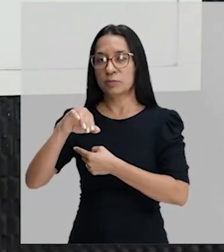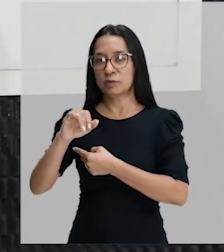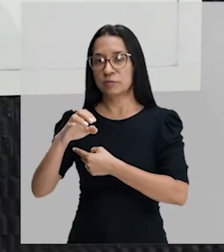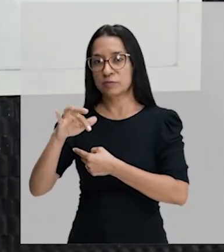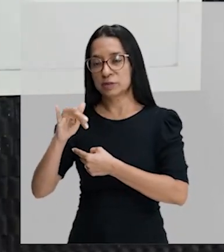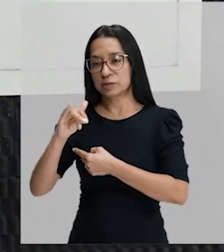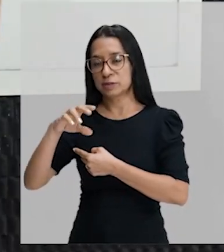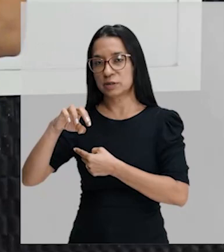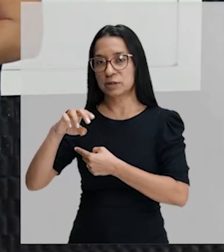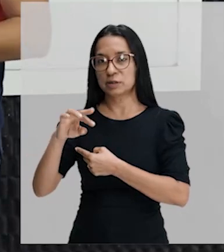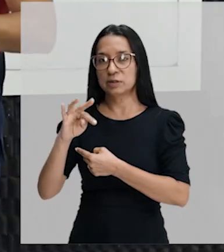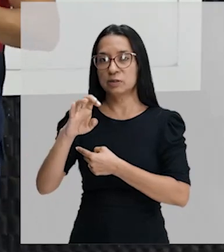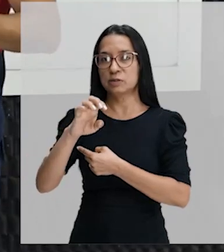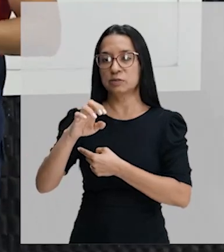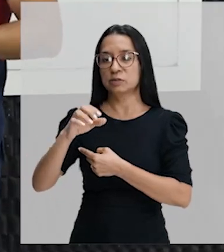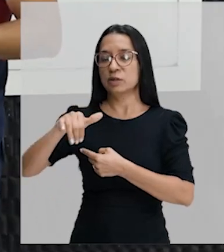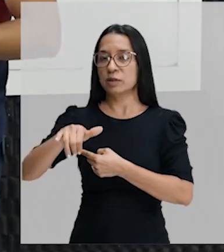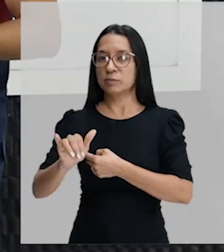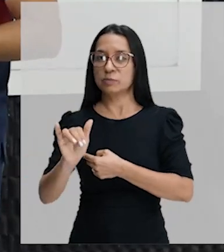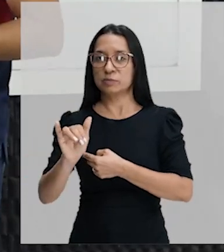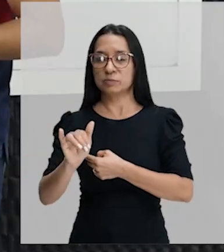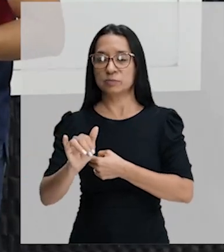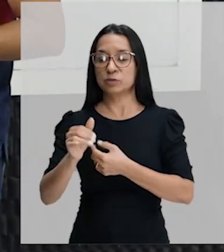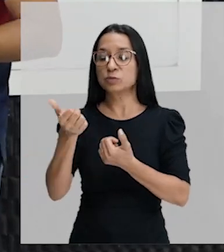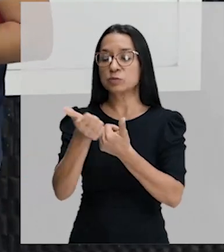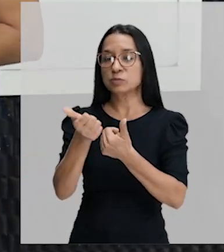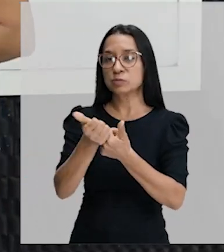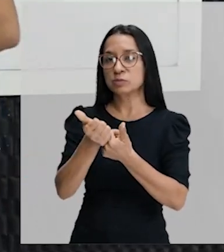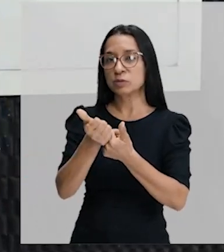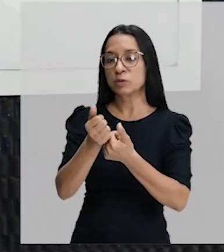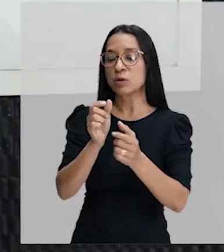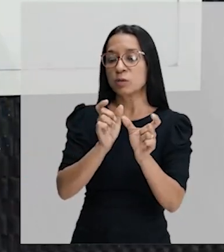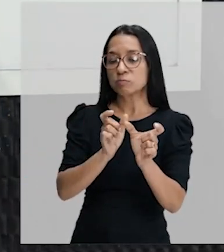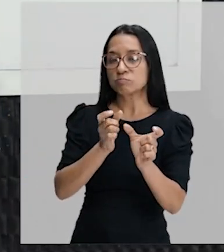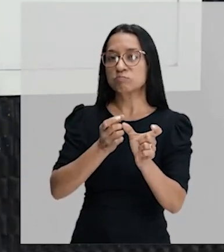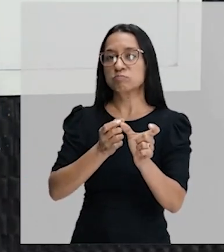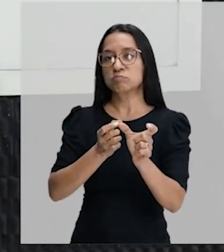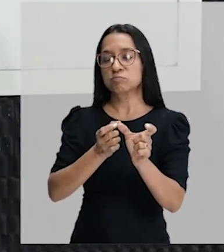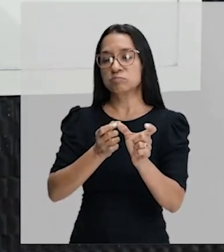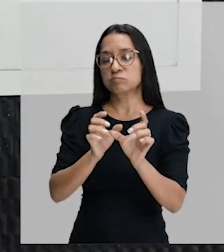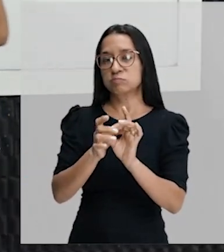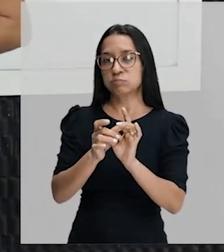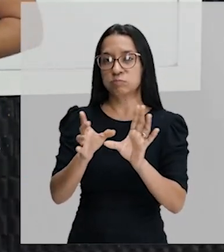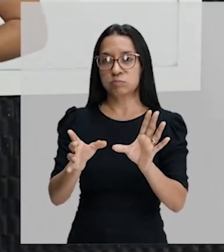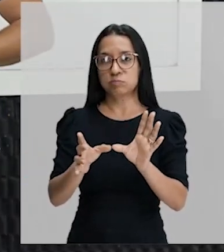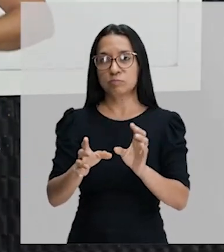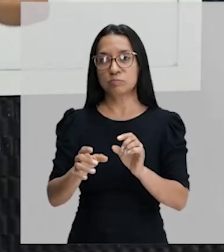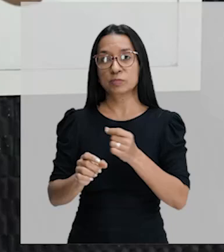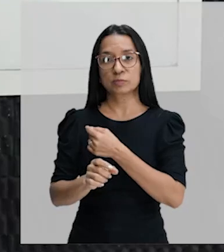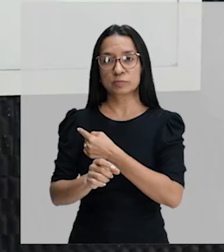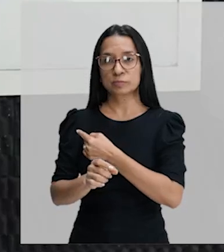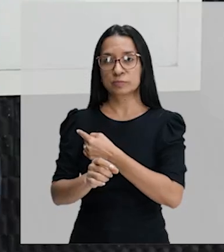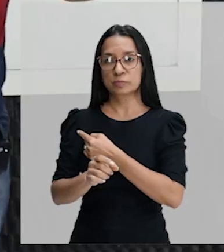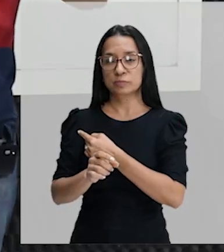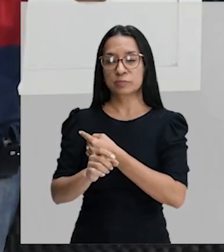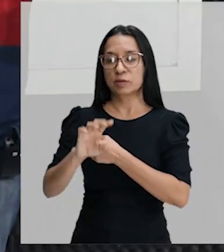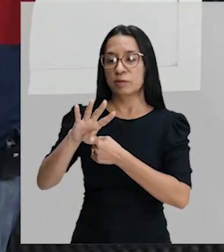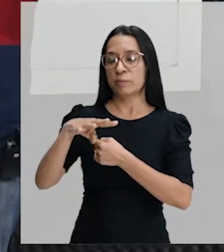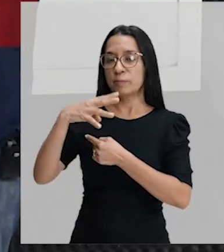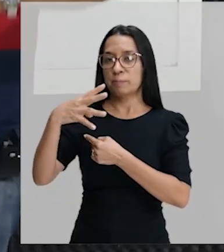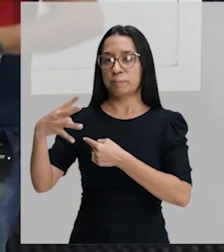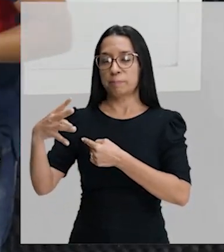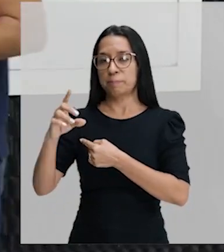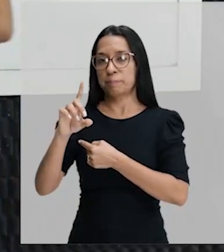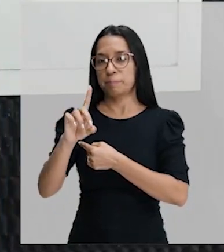coeficientes de x, e substituir pelos termos independentes. Aí ficou aqui, ó, a matriz dx. Para encontrar